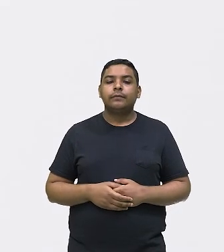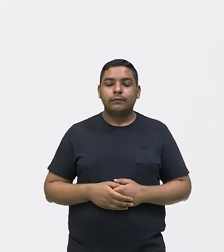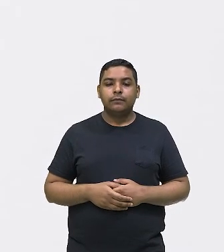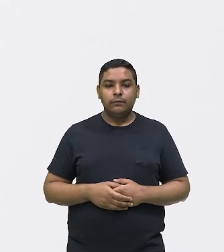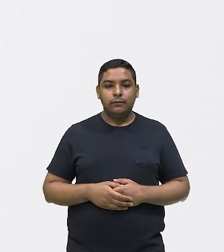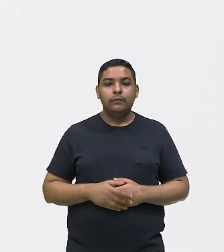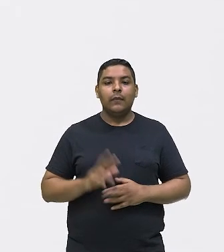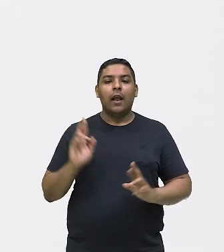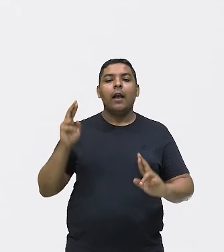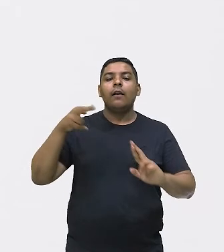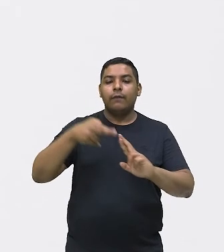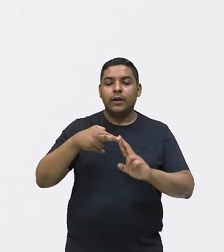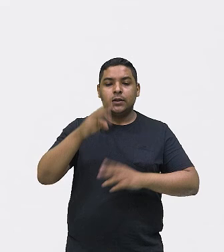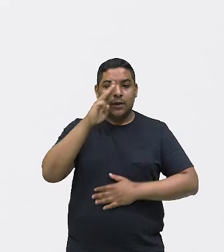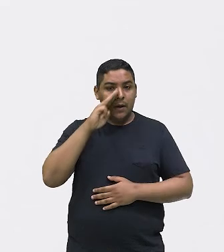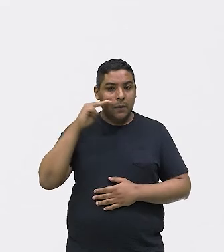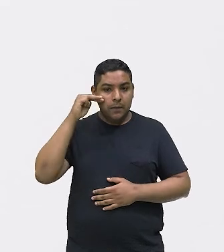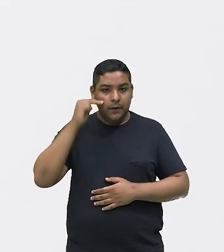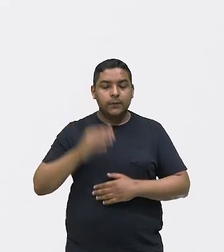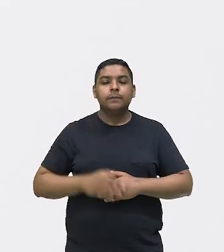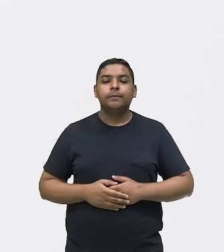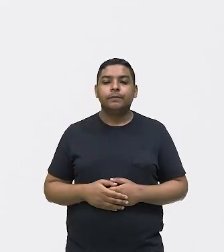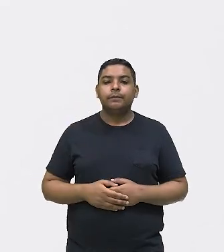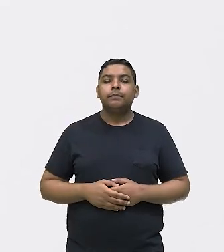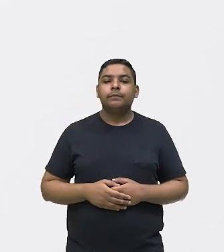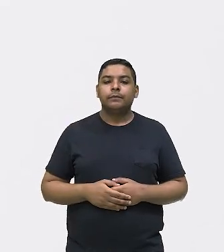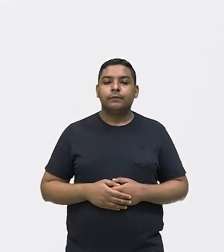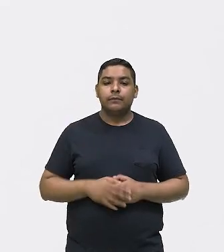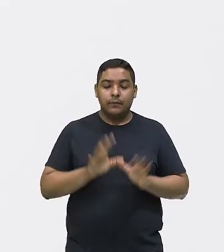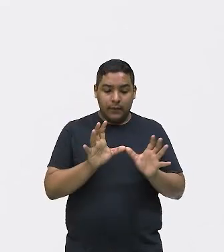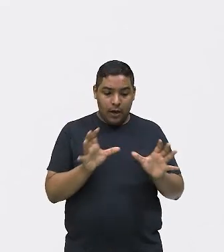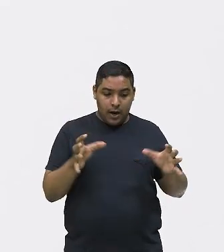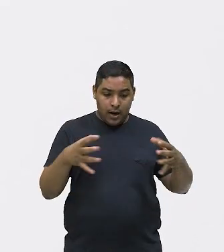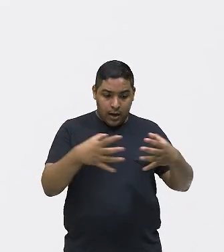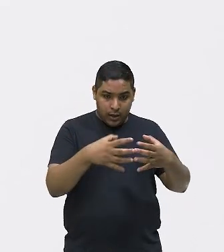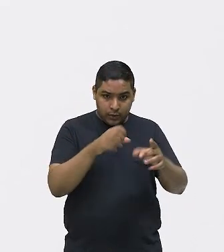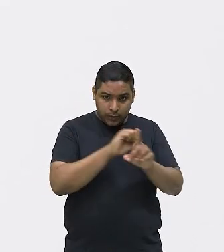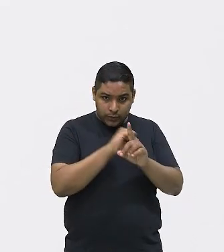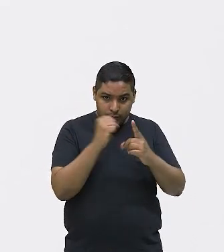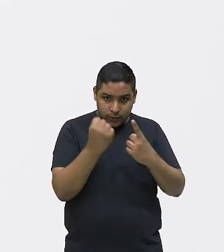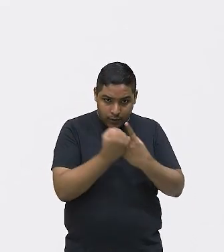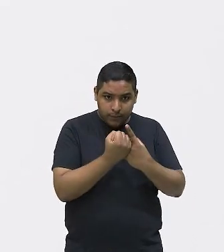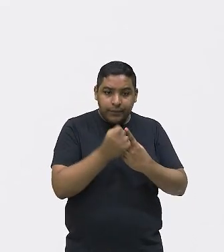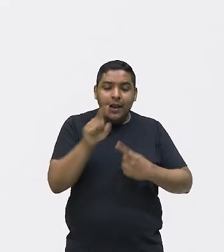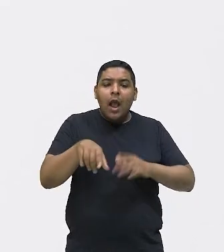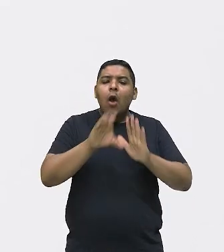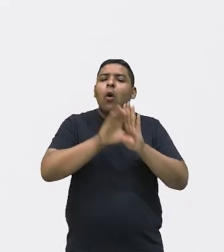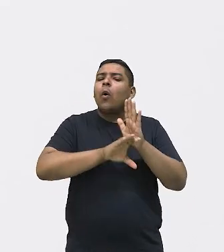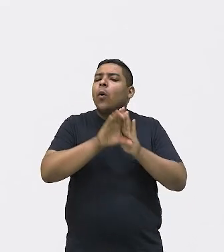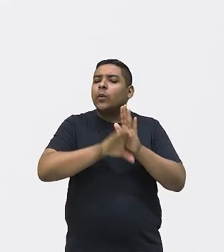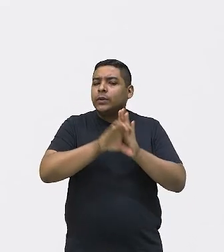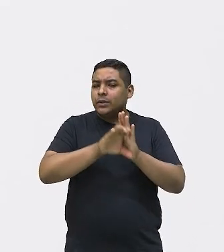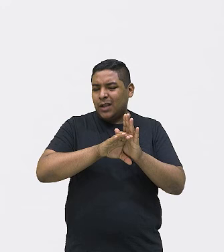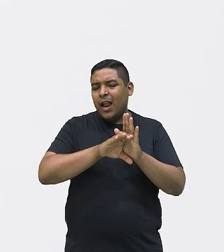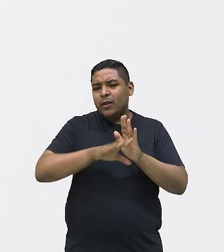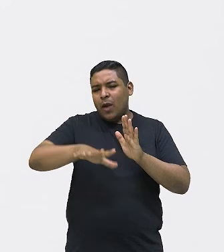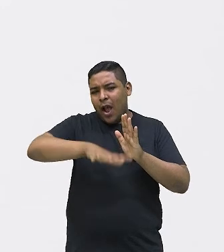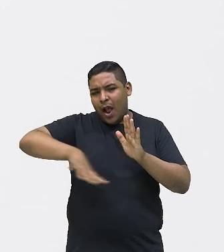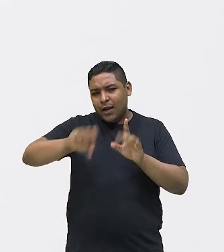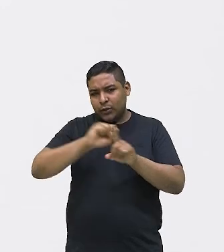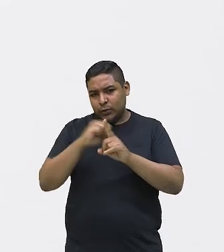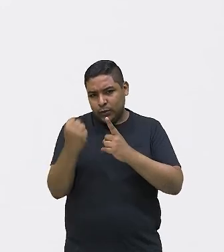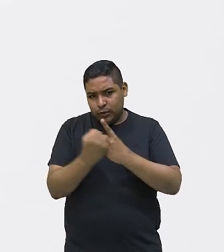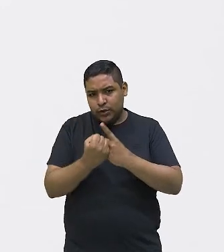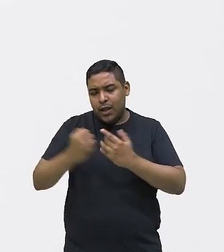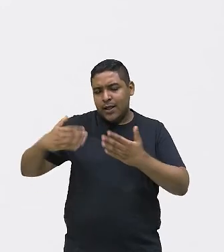refere a Karl Marx e diz o seguinte: classe social é um conceito sociológico